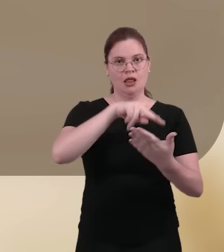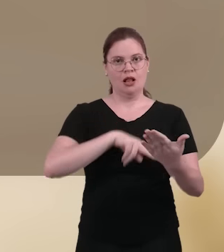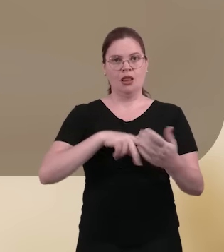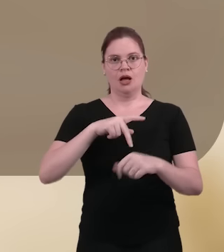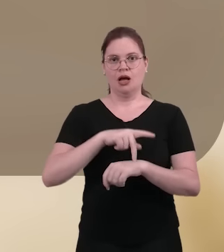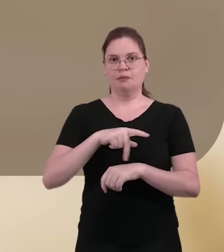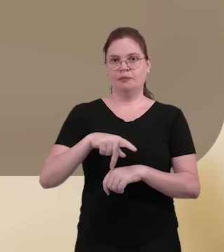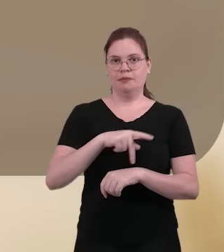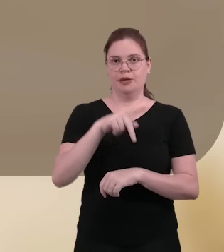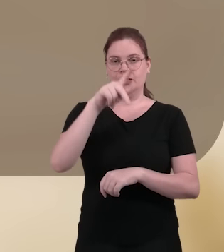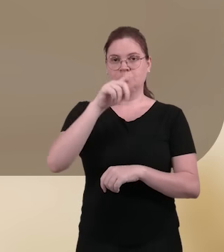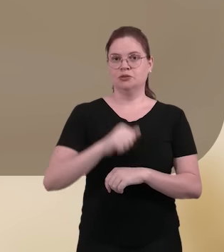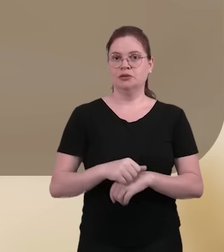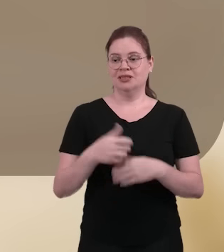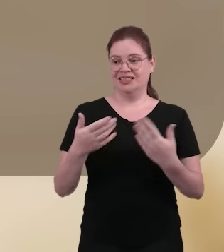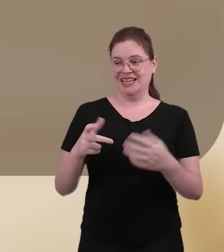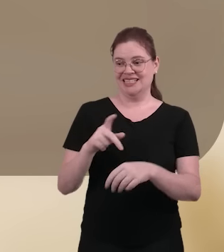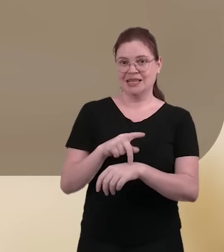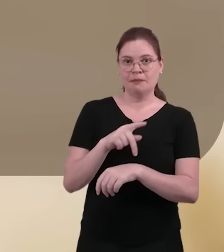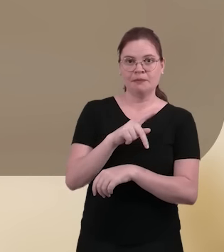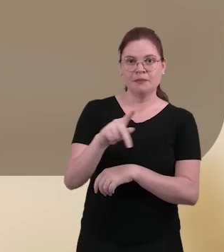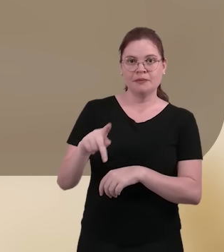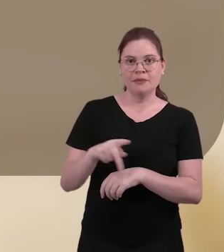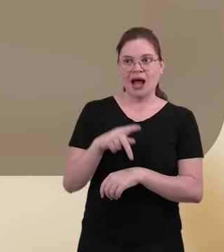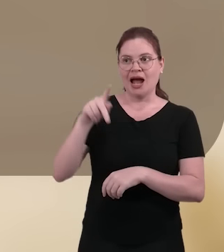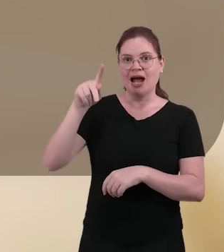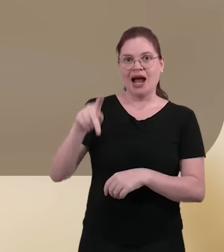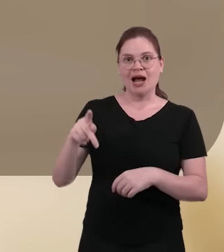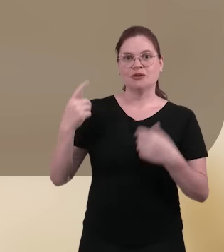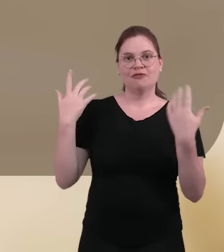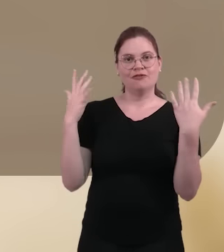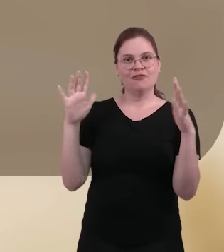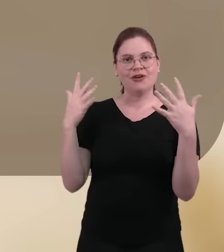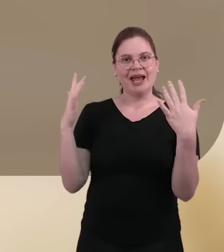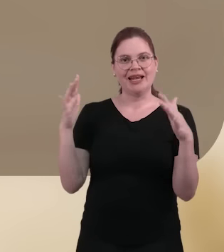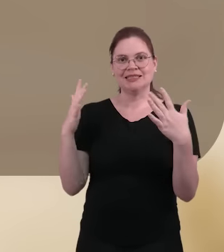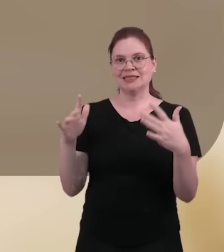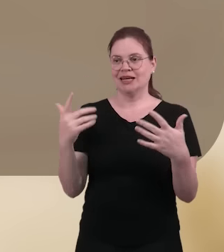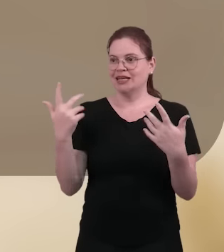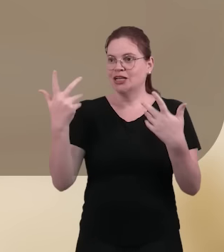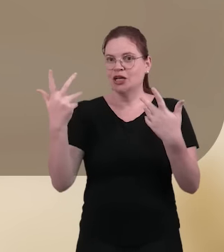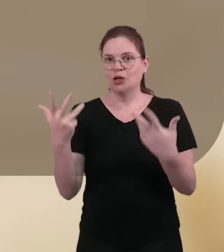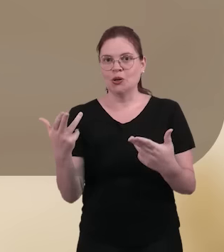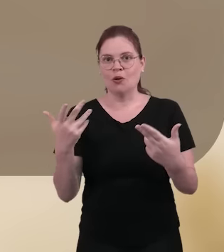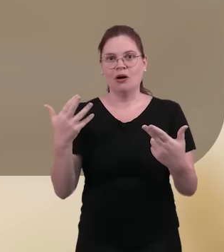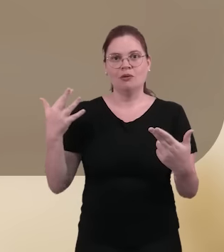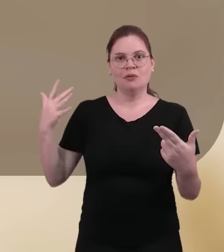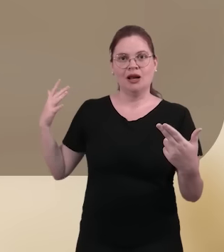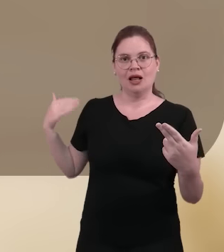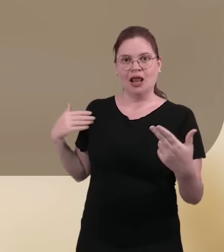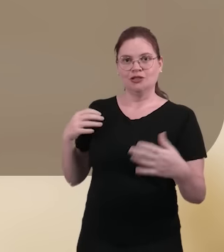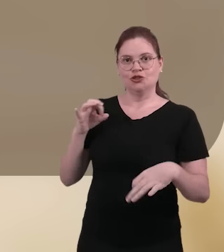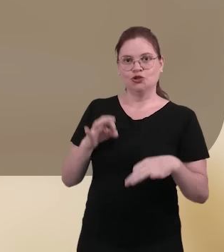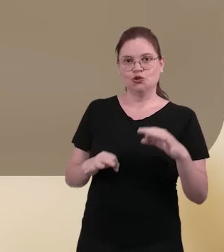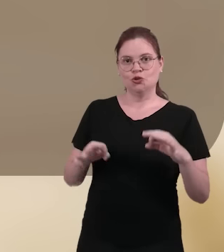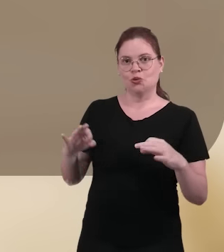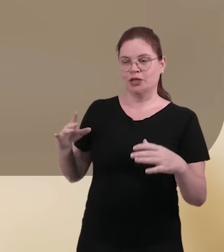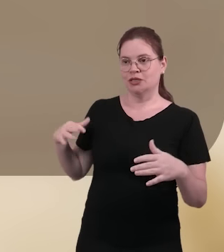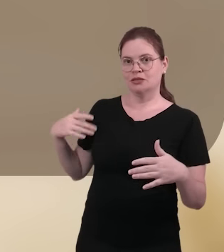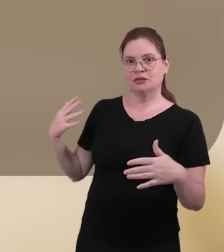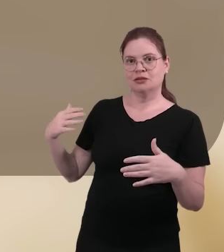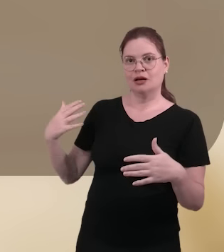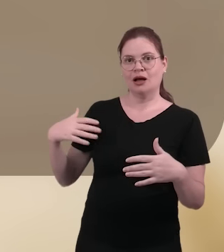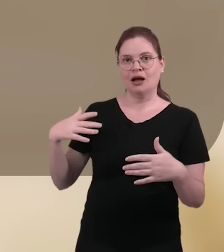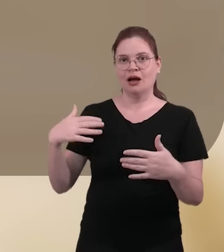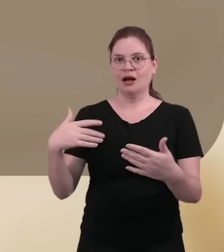se celebrou tal Páscoa como esta, desde os dias dos juízes que julgaram a Israel, nem em todos os